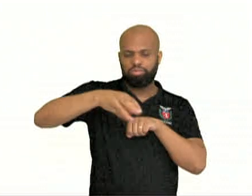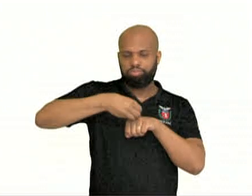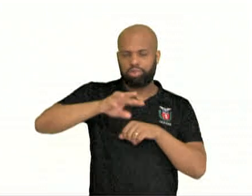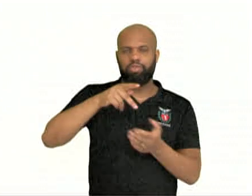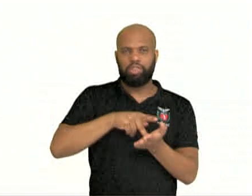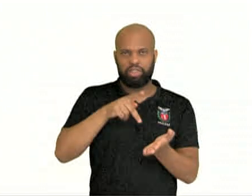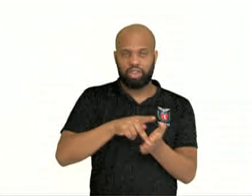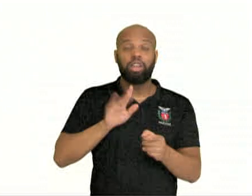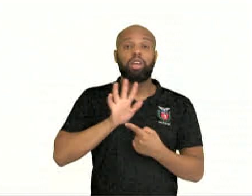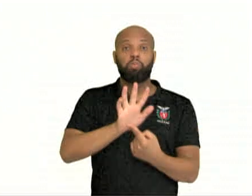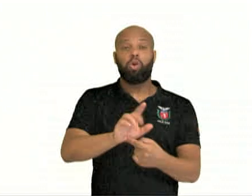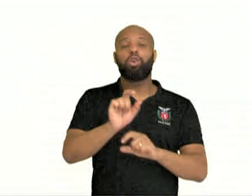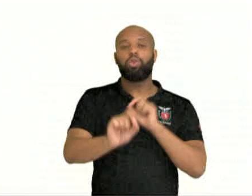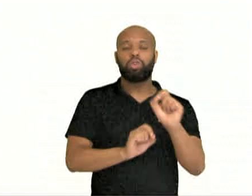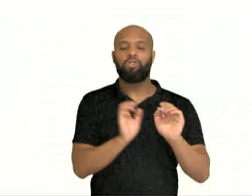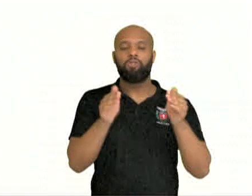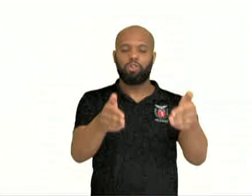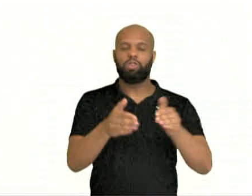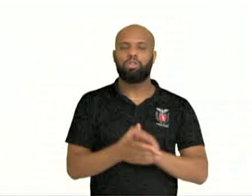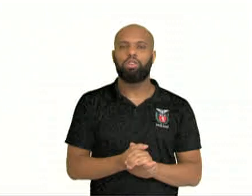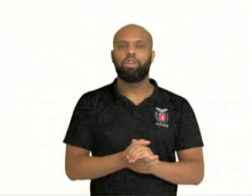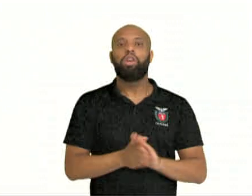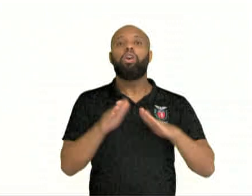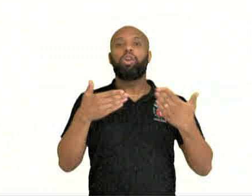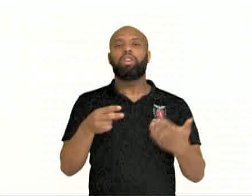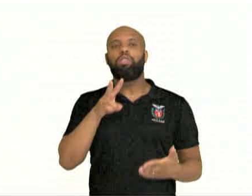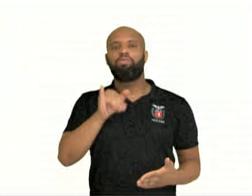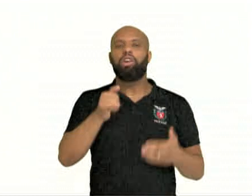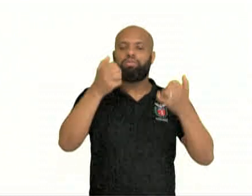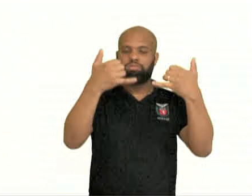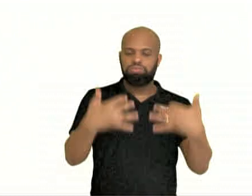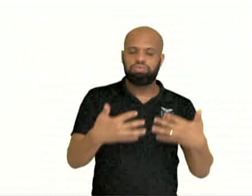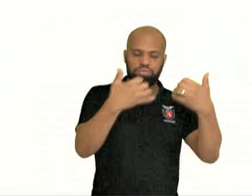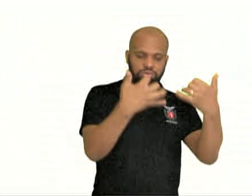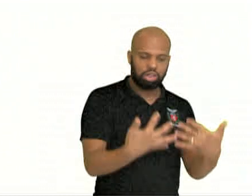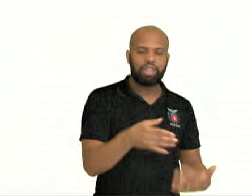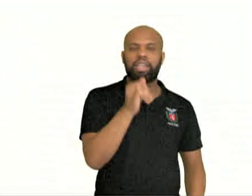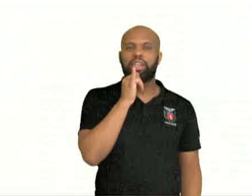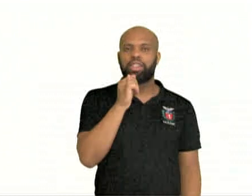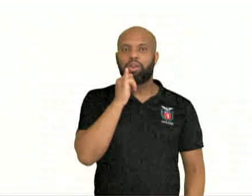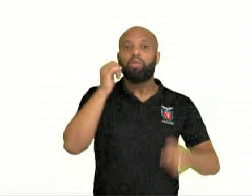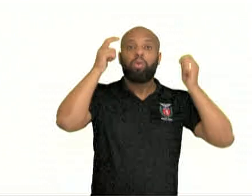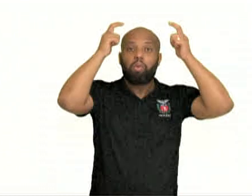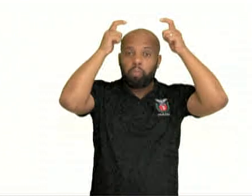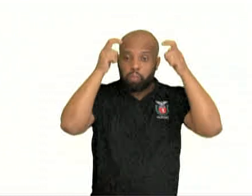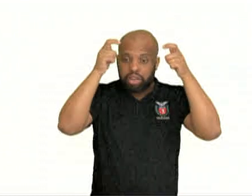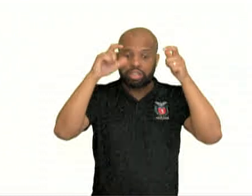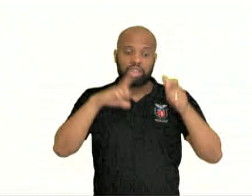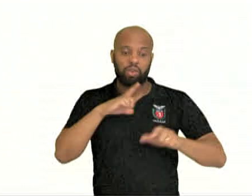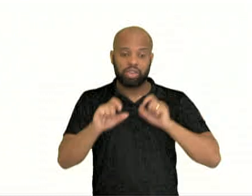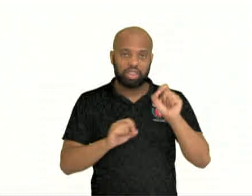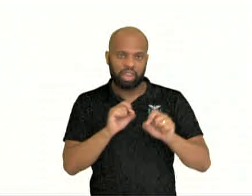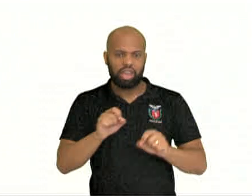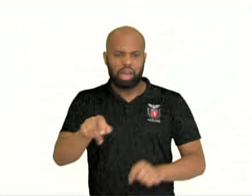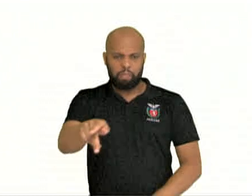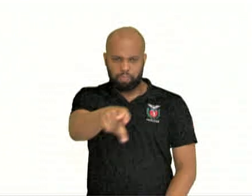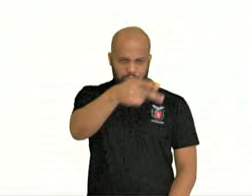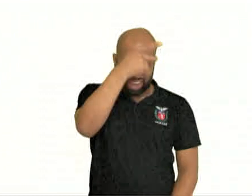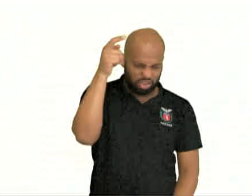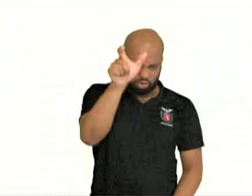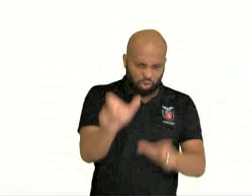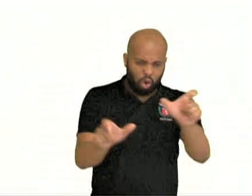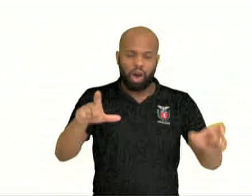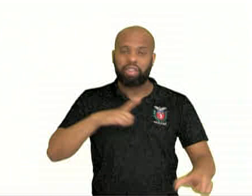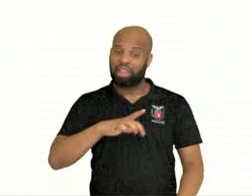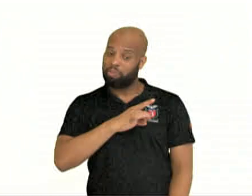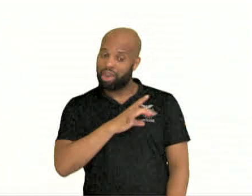a questão central. Então, ele vai descrevendo, né, que um príncipe deve ser mais temido do que amado, como os